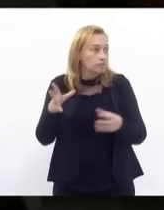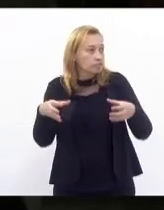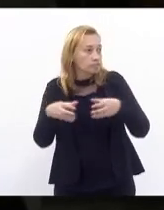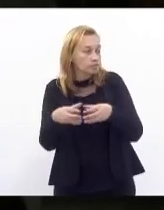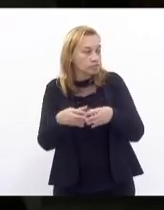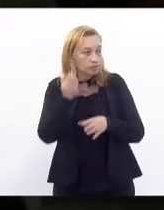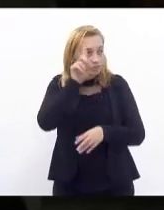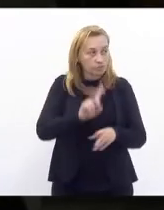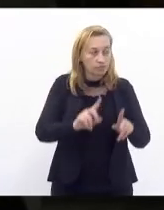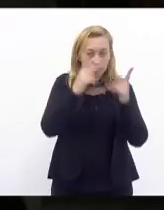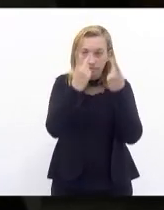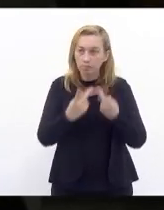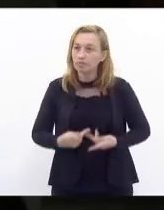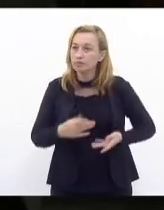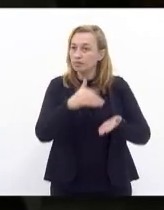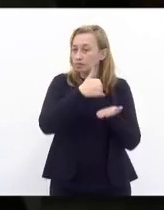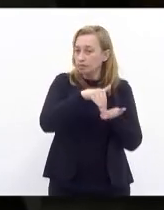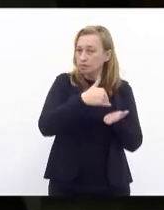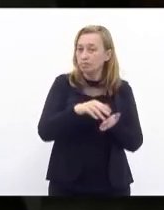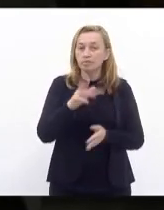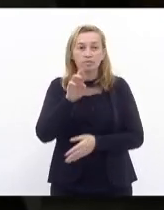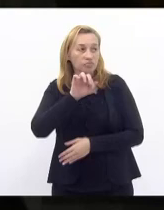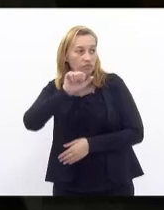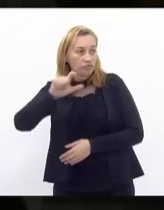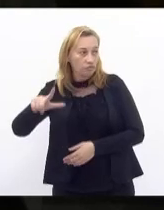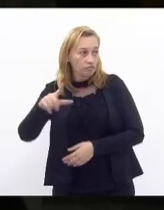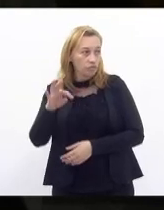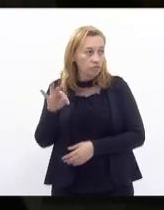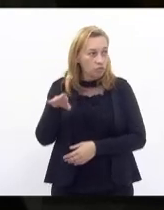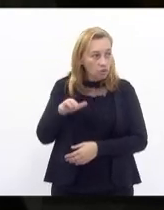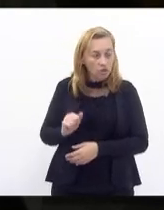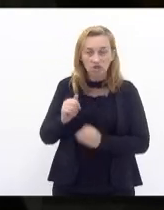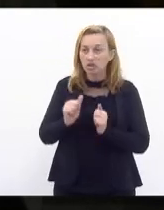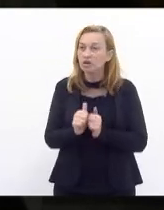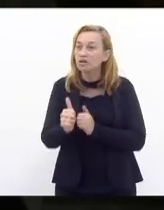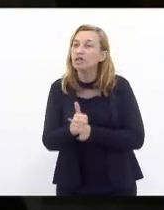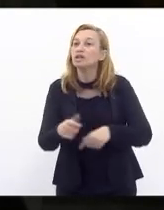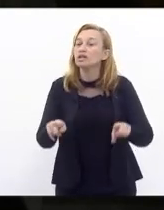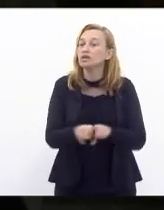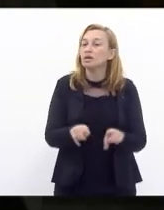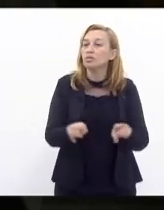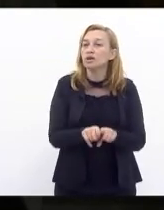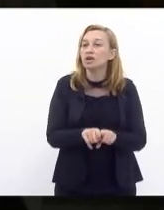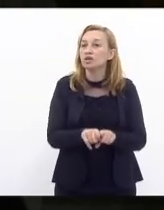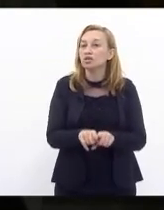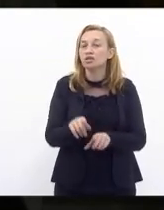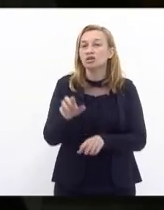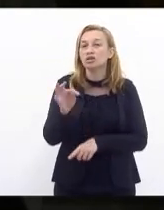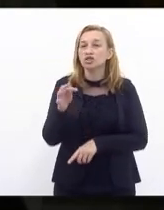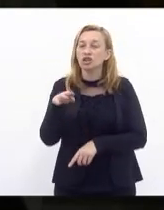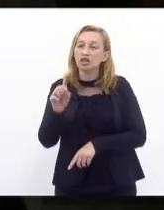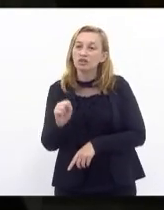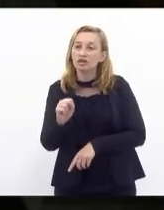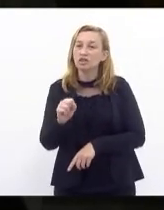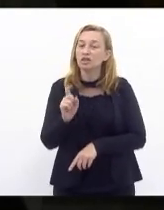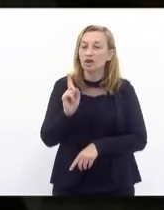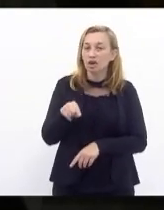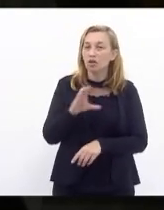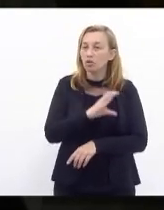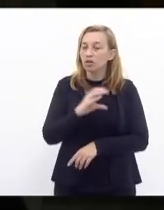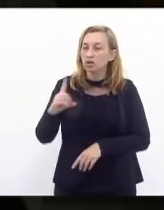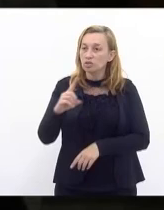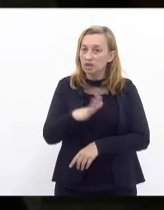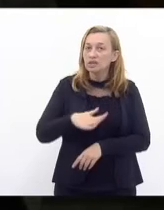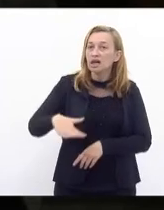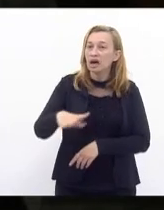Direitos Humanos, de novo, tendo o Rafael Costa à frente, também o Gersey, que é o coordenador dessa